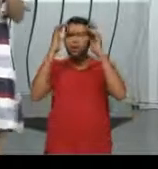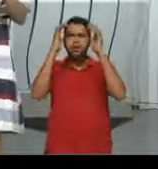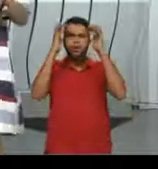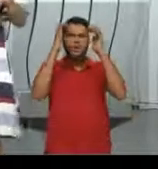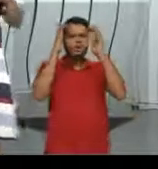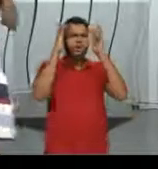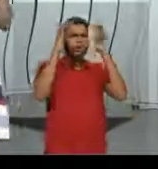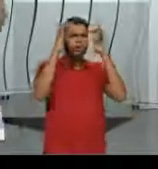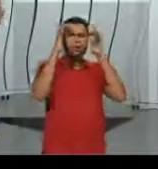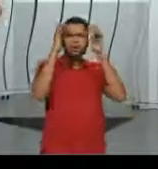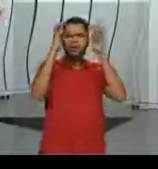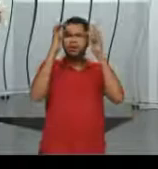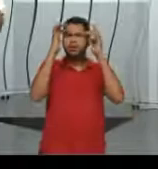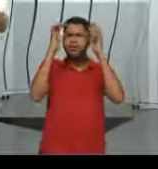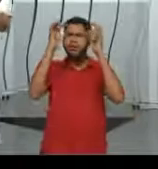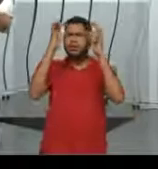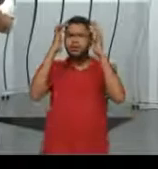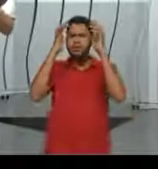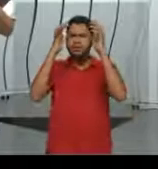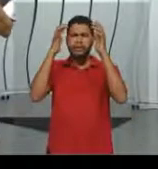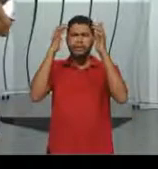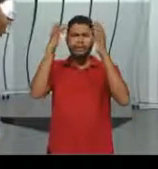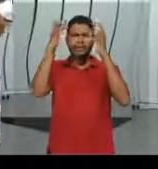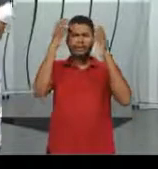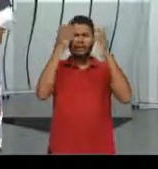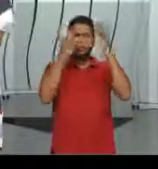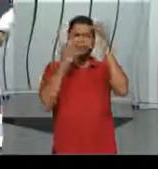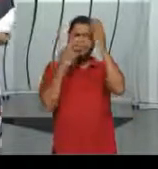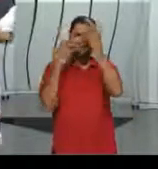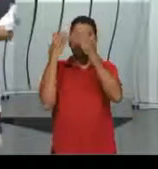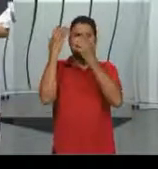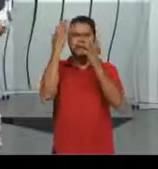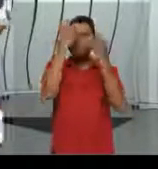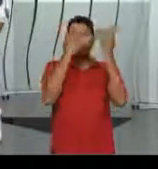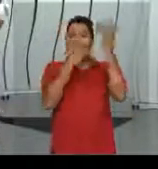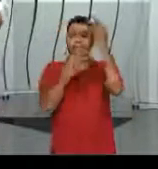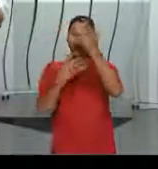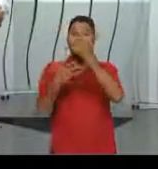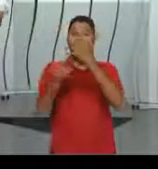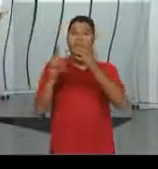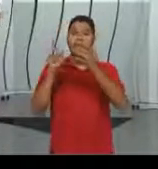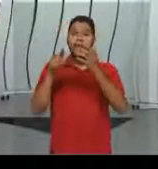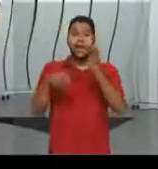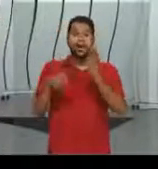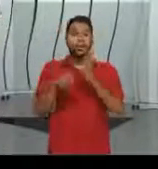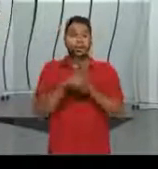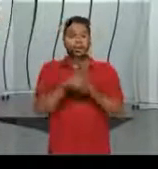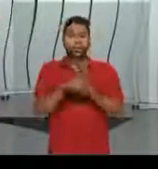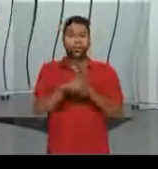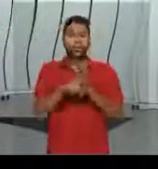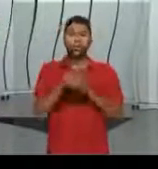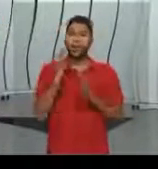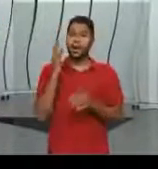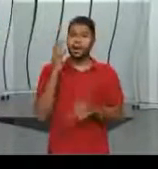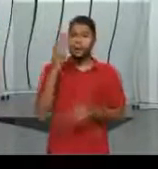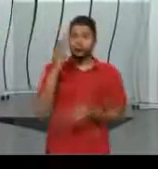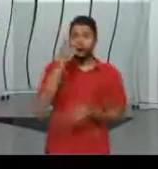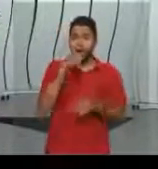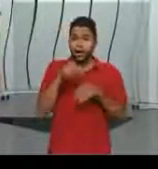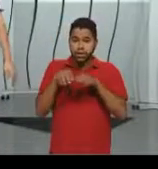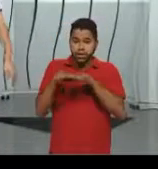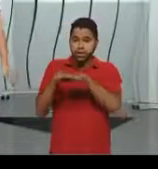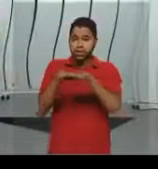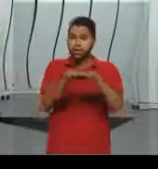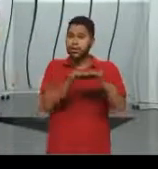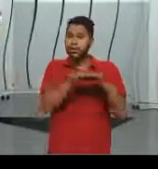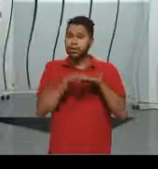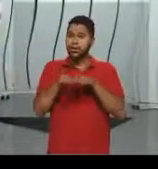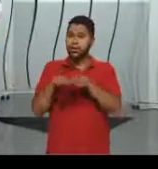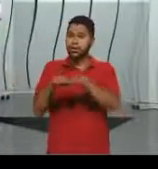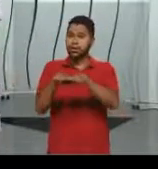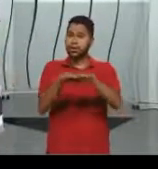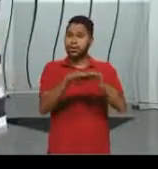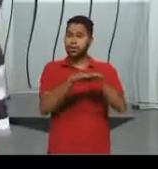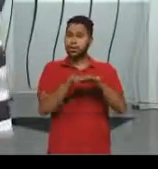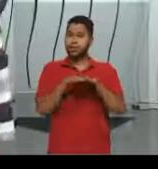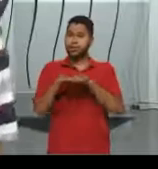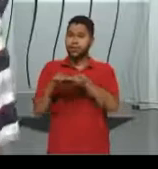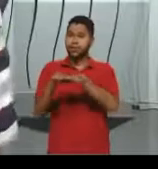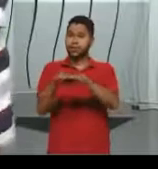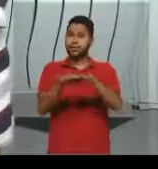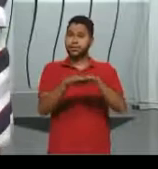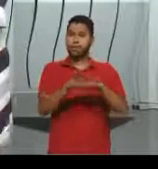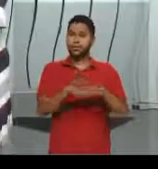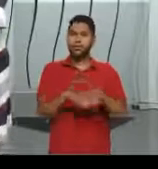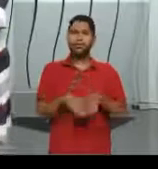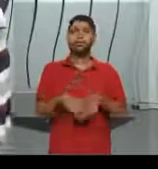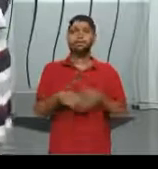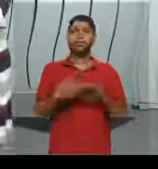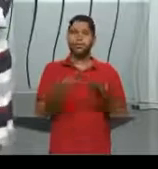constante movimentação. Então, essa era a estética, era o padrão de beleza para esse período.